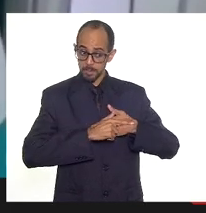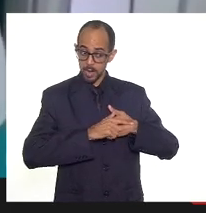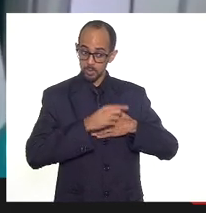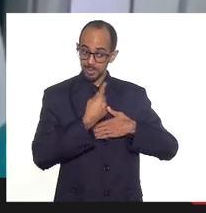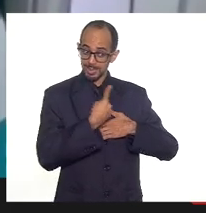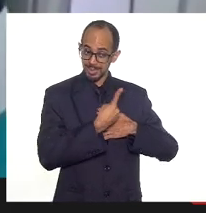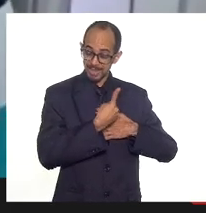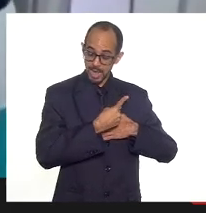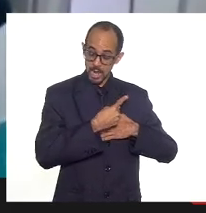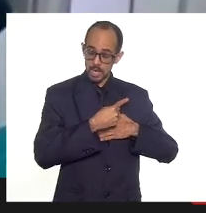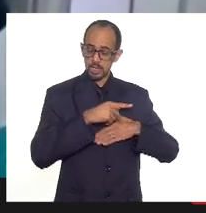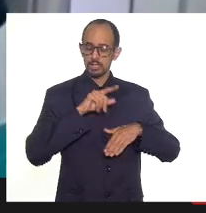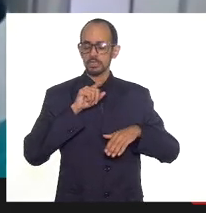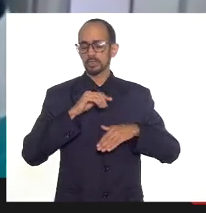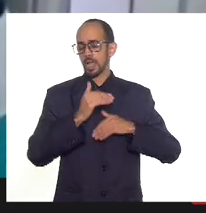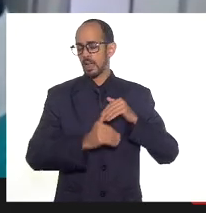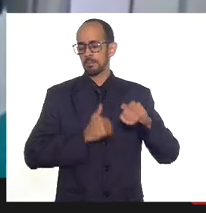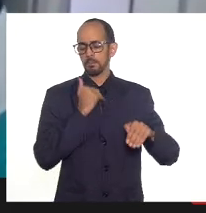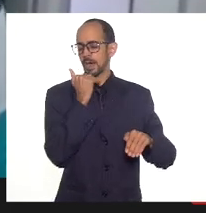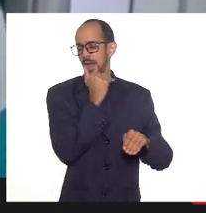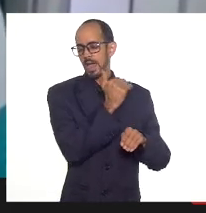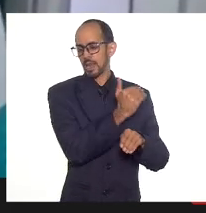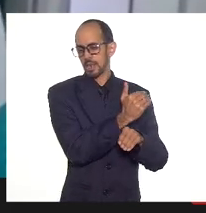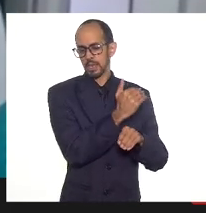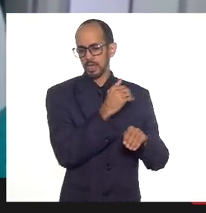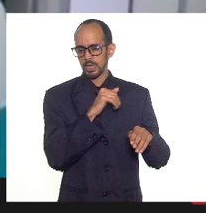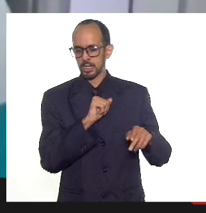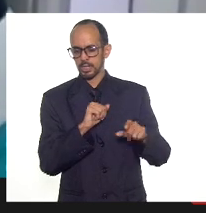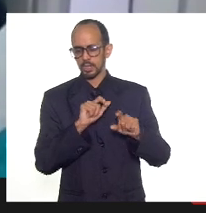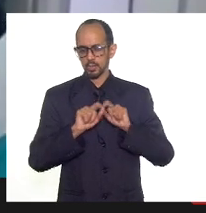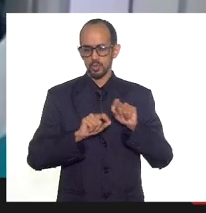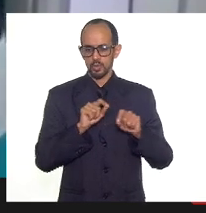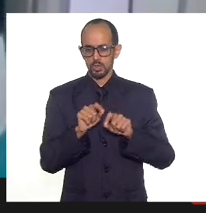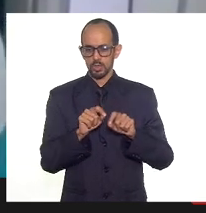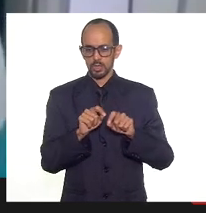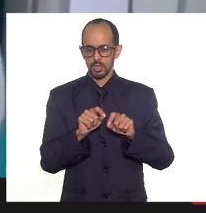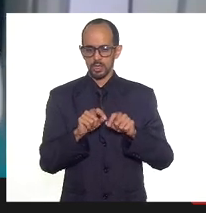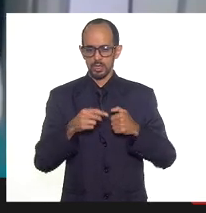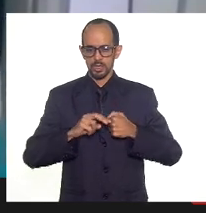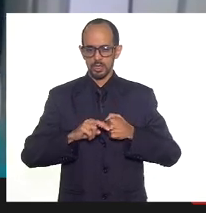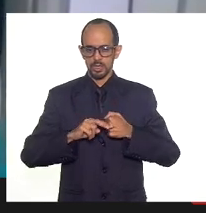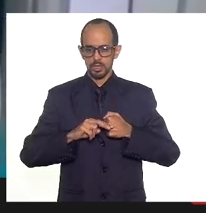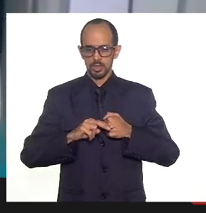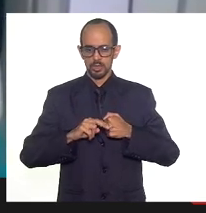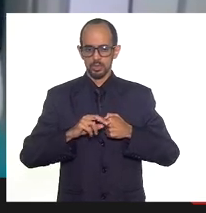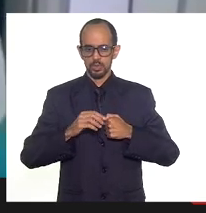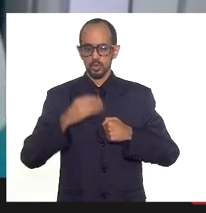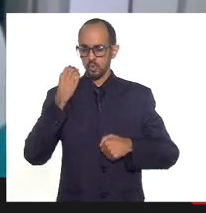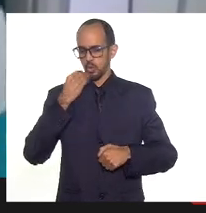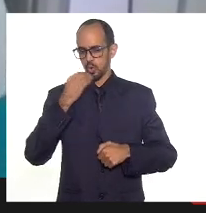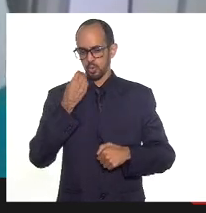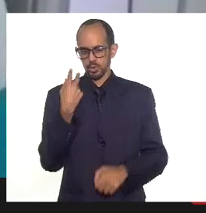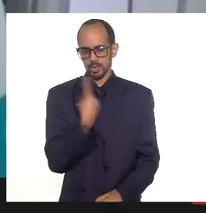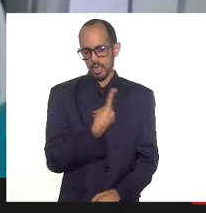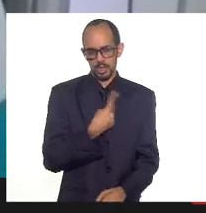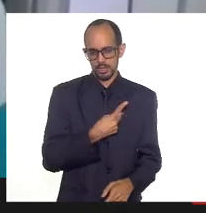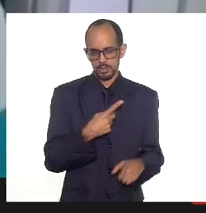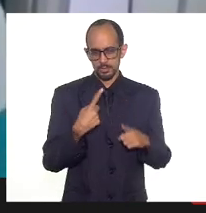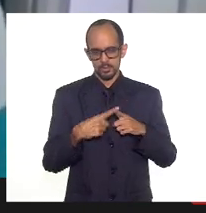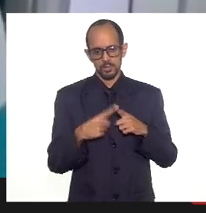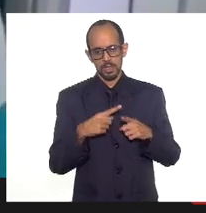Bontempo, está para além dos seus respectivos resultados no final de cada exercício. Porque elas têm um